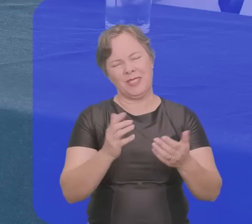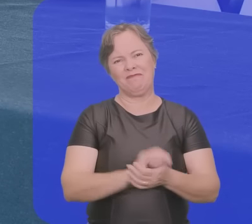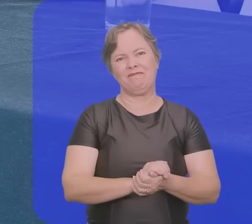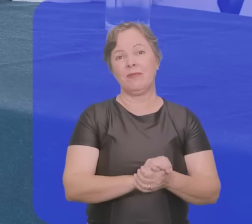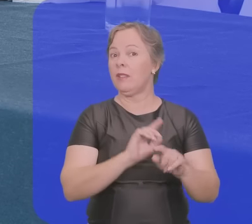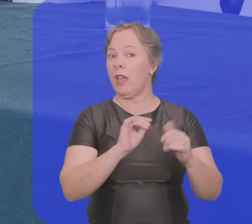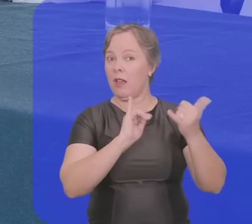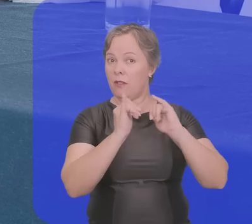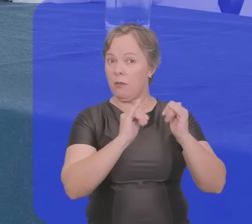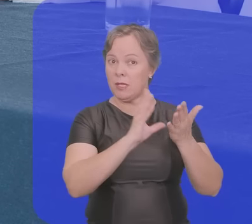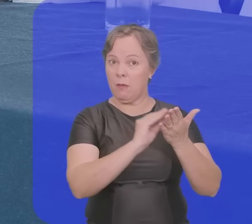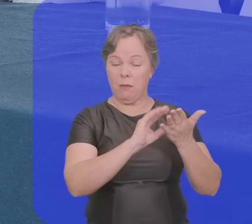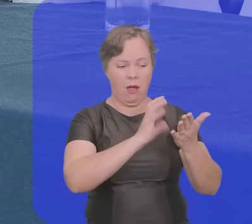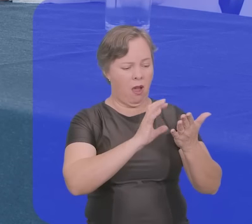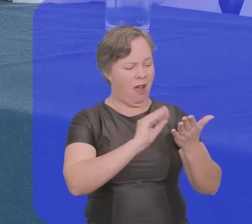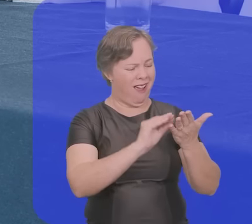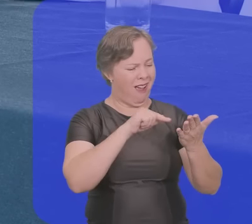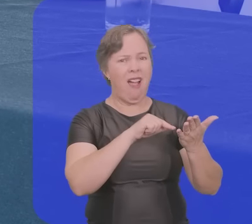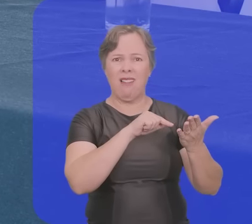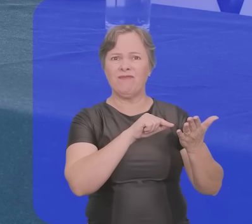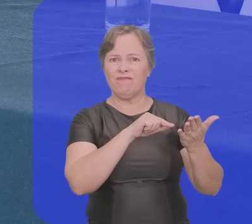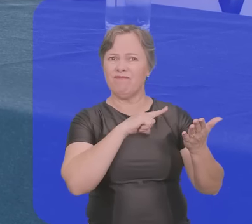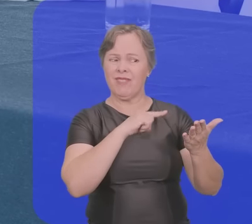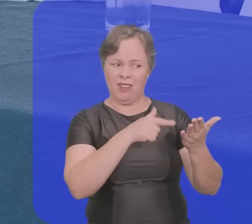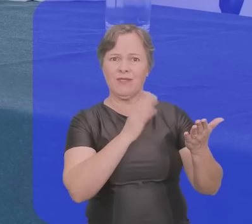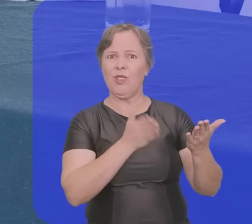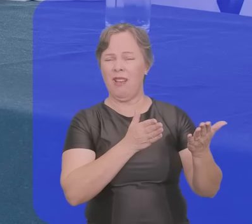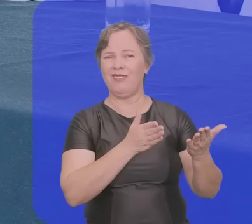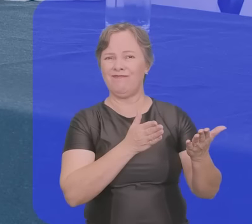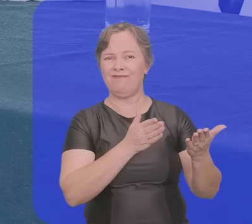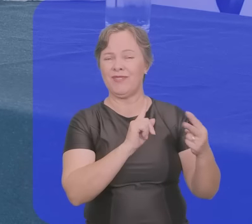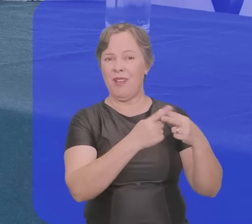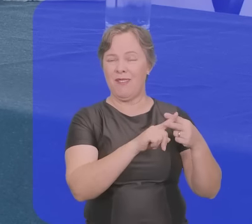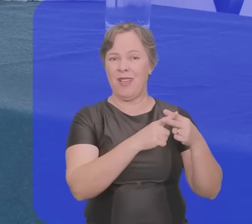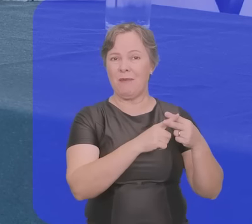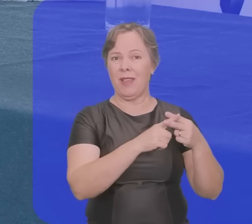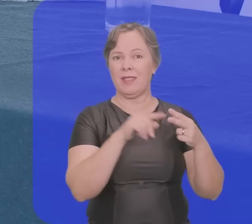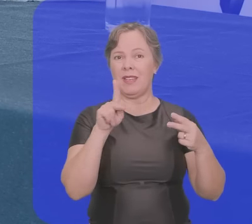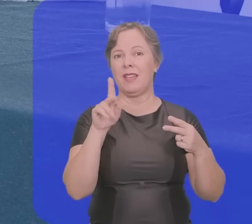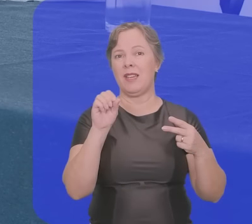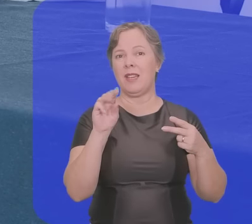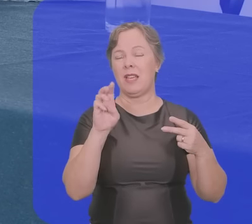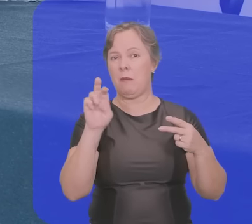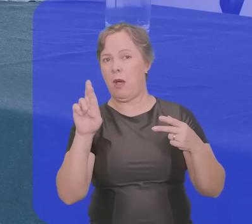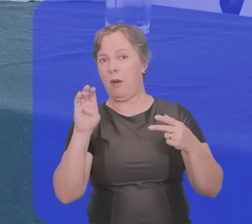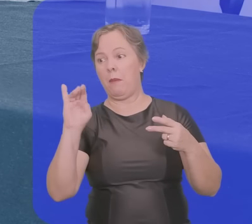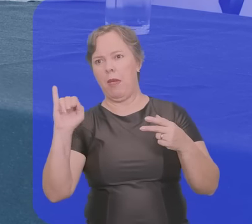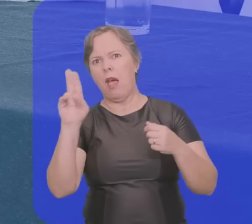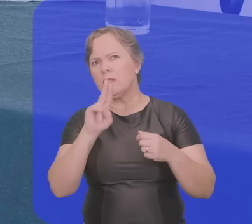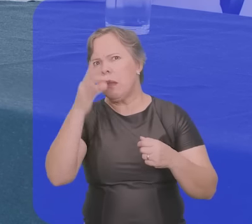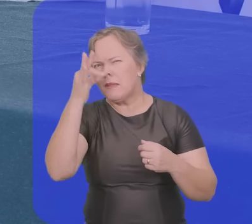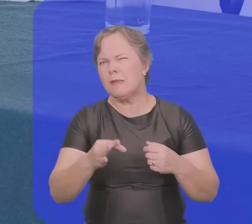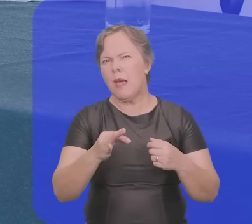estão disponíveis, né? Então, a ferramenta Power BI, neste caso bem utilizada, já